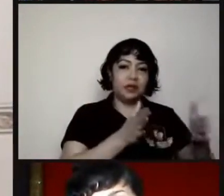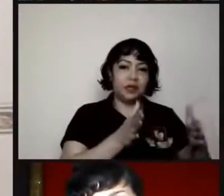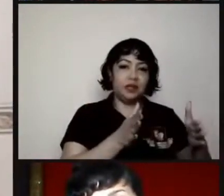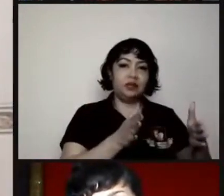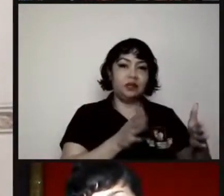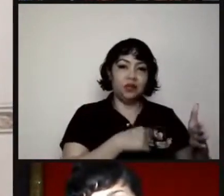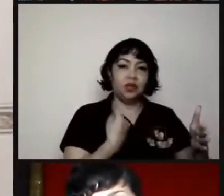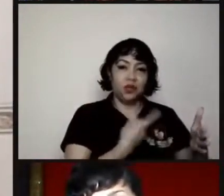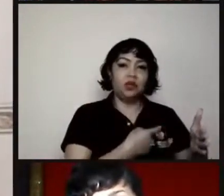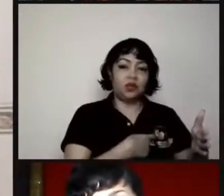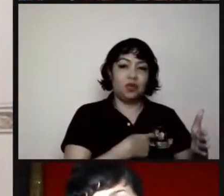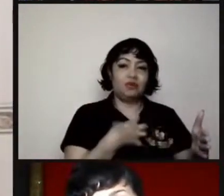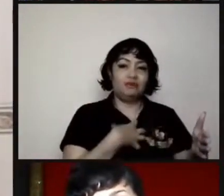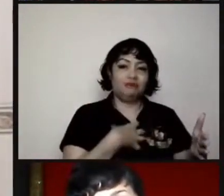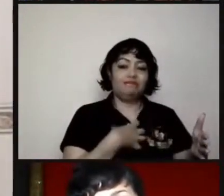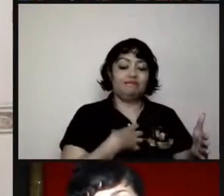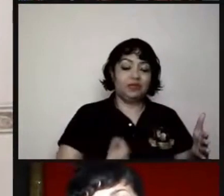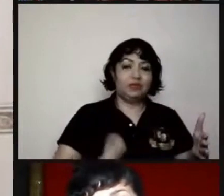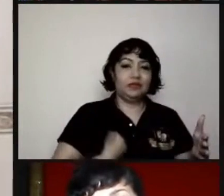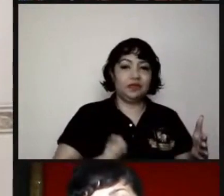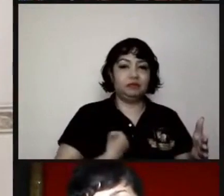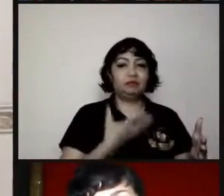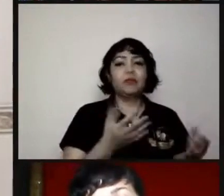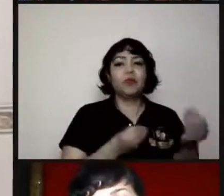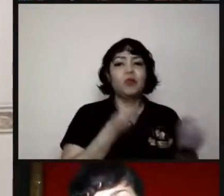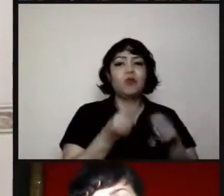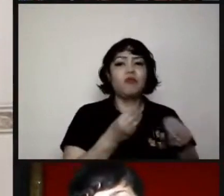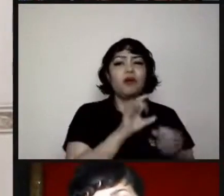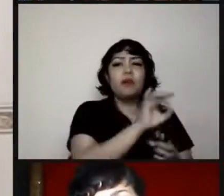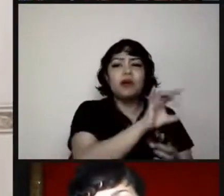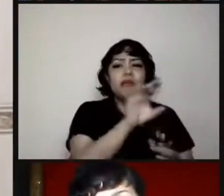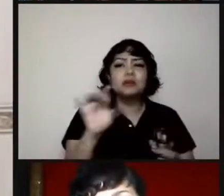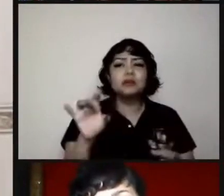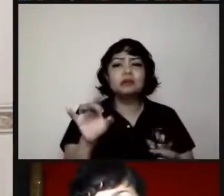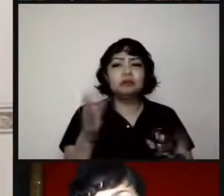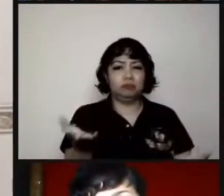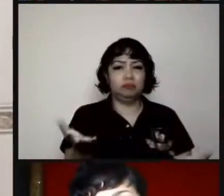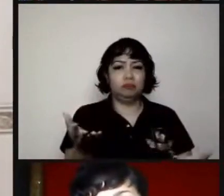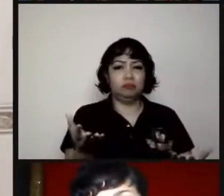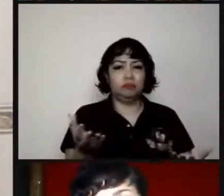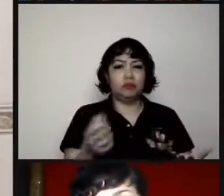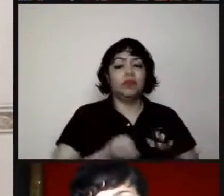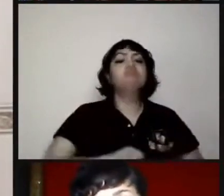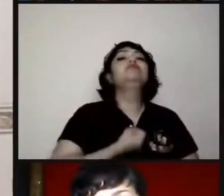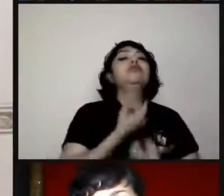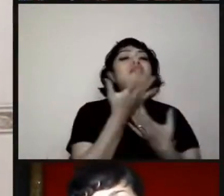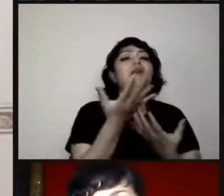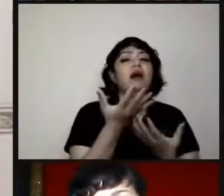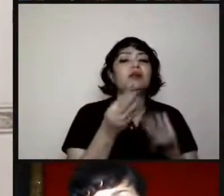tivemos, como que ele foi, né, para cada um, né, esse desabafo também,